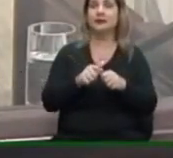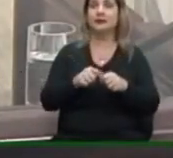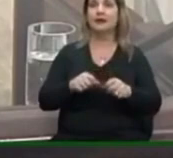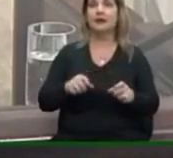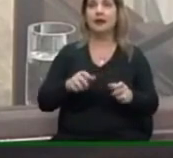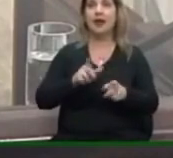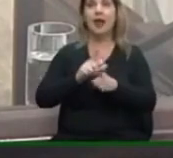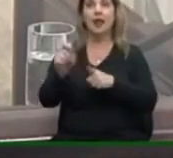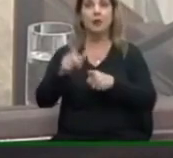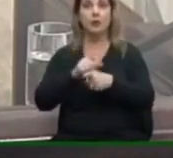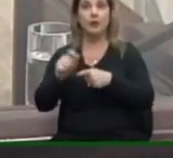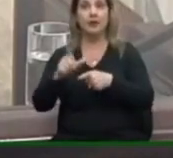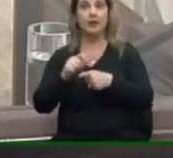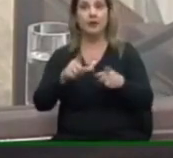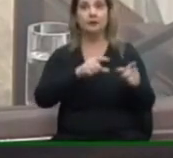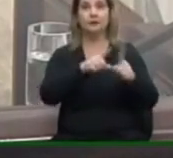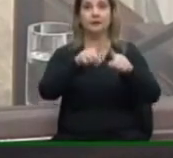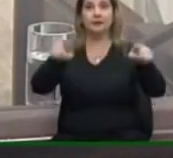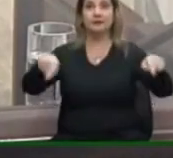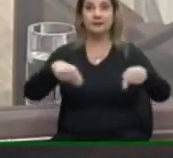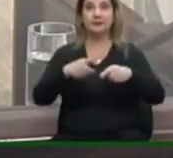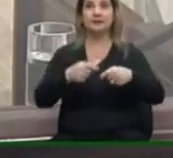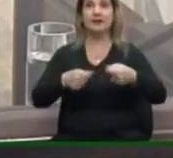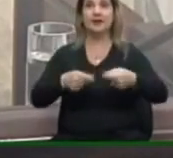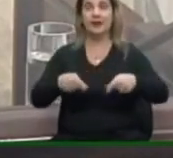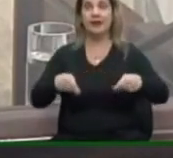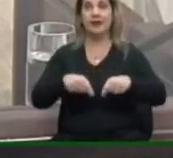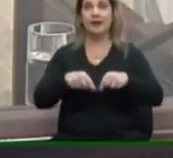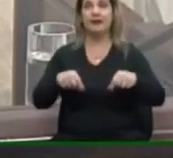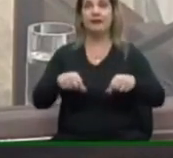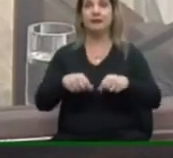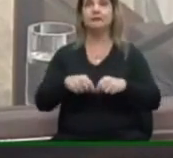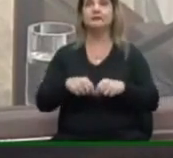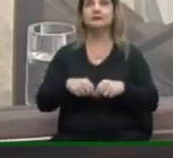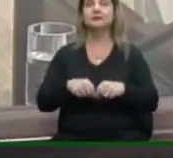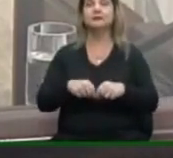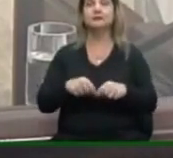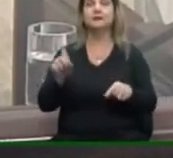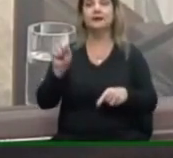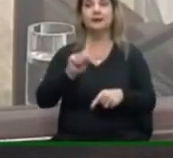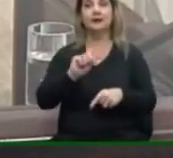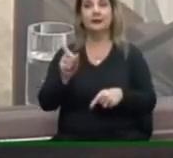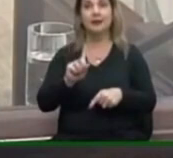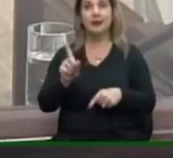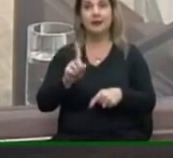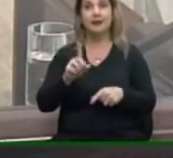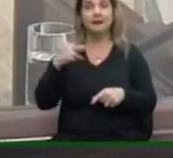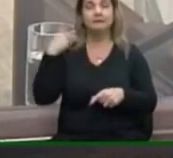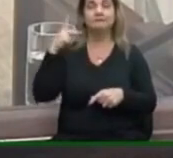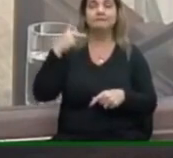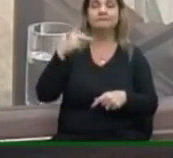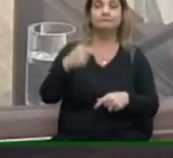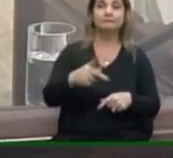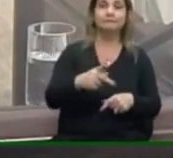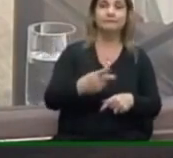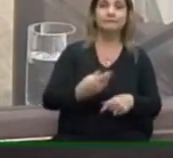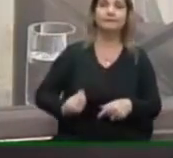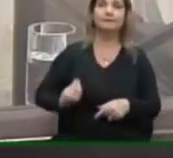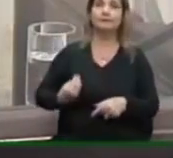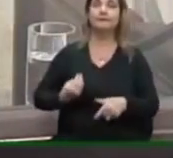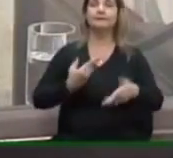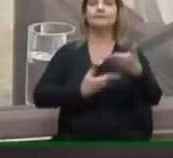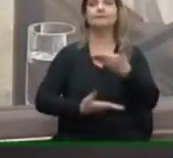a produção de monocultura que nega a história de convivência harmônica